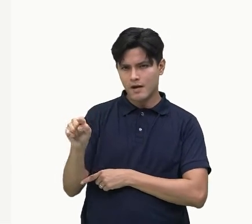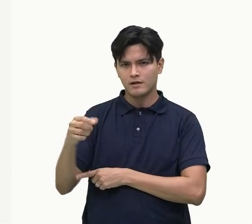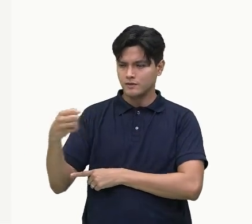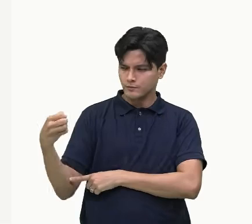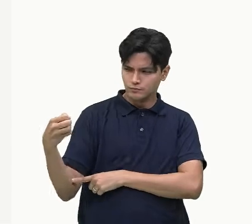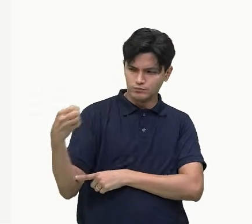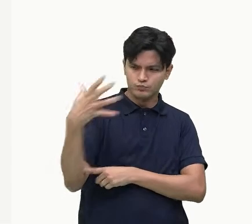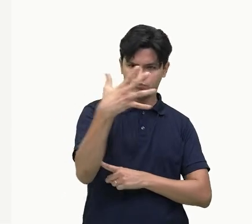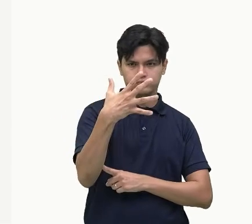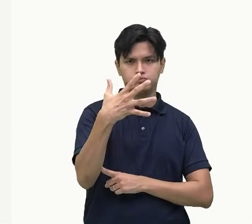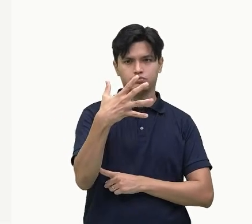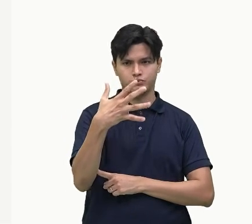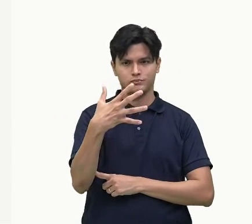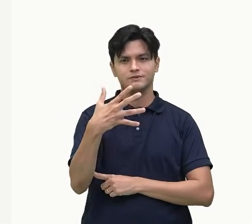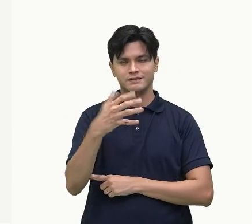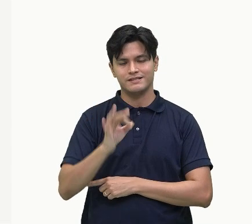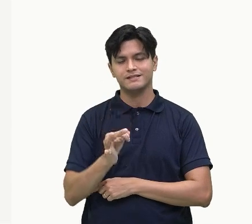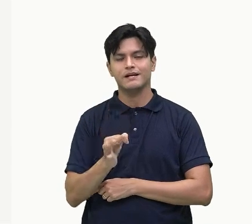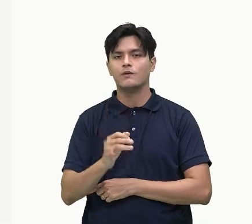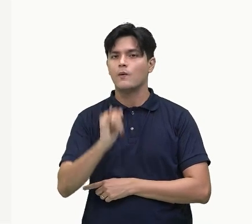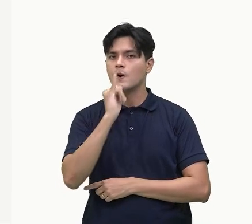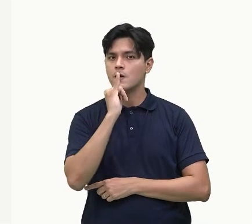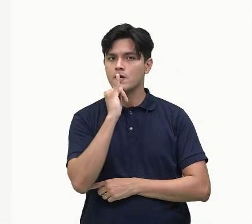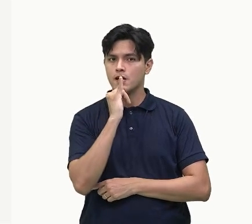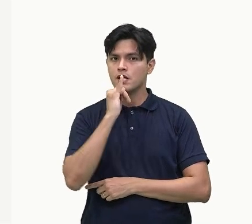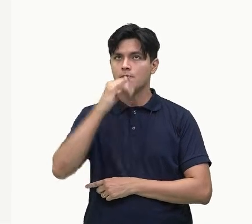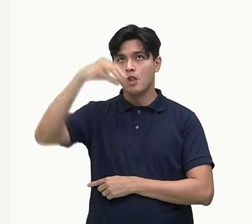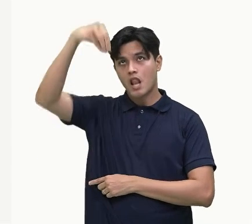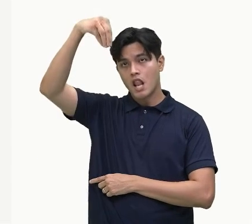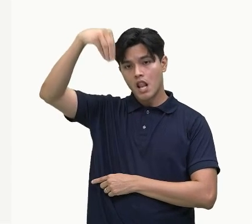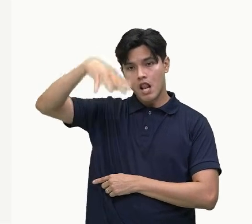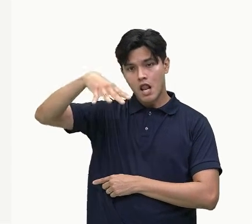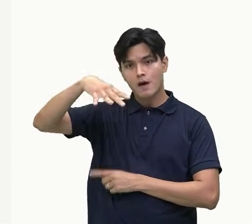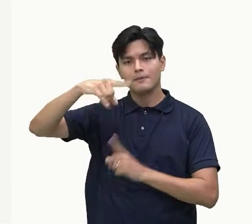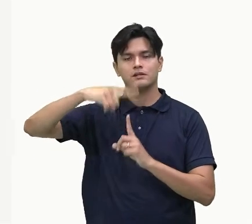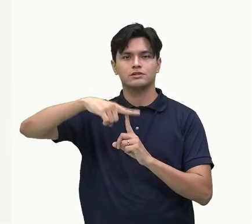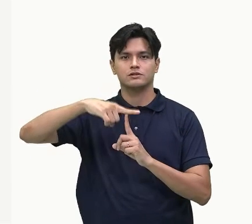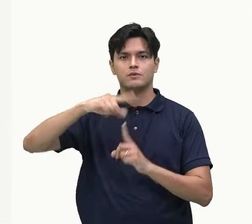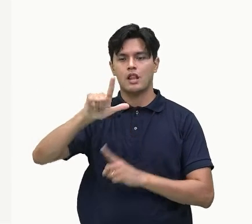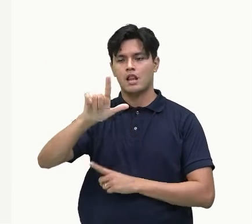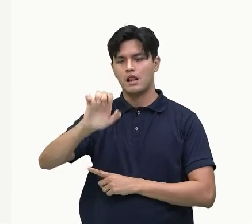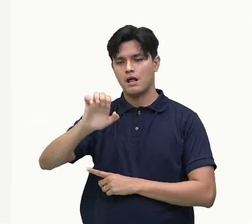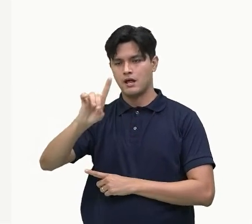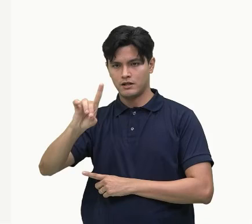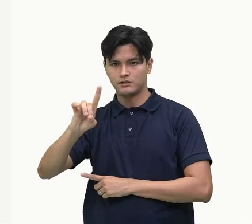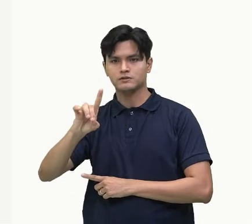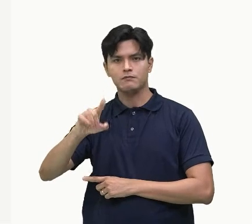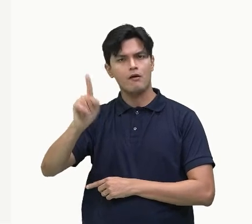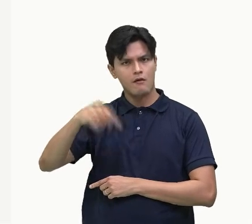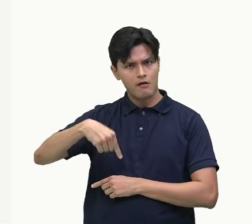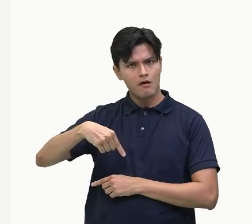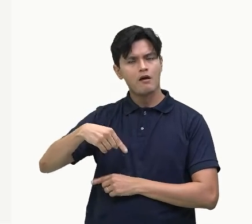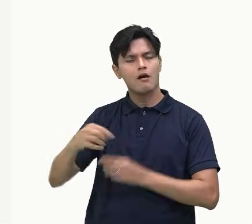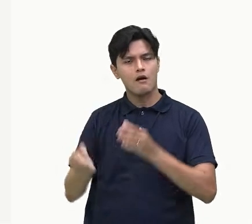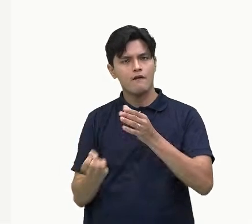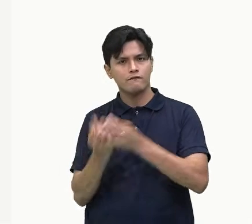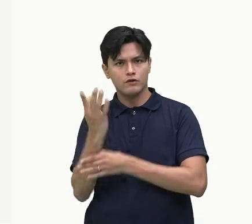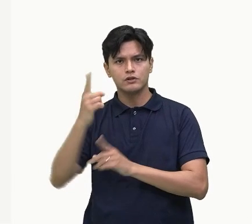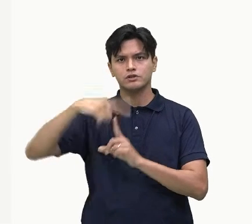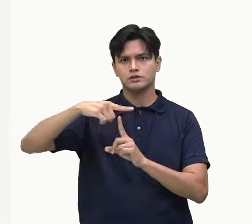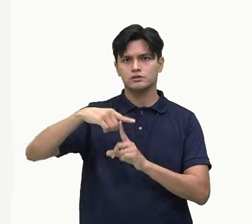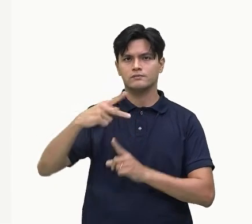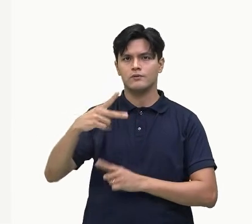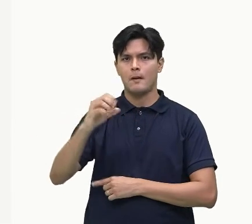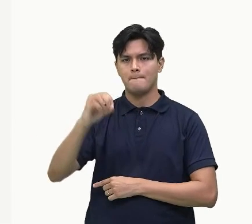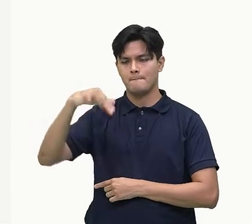luz. Né? Eu posso considerar, por exemplo, uma lâmpada de LED como uma fonte pontual, né? Porque as dimensões são bem pequenininhas.